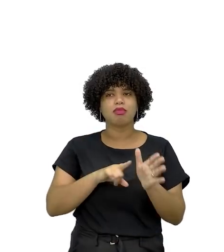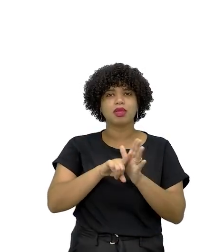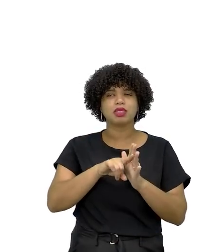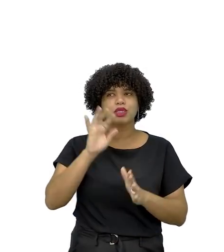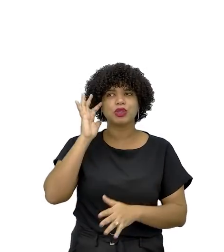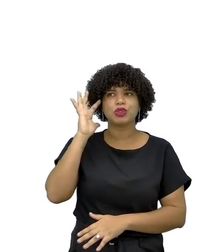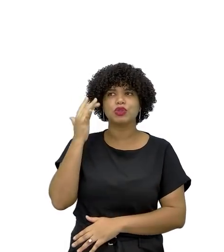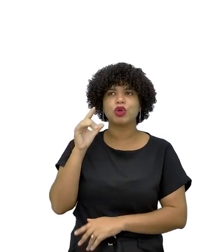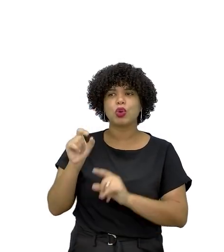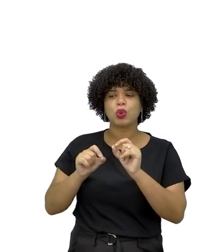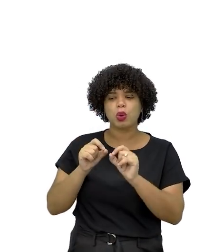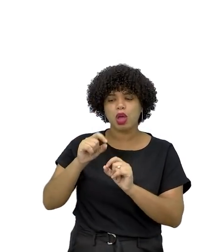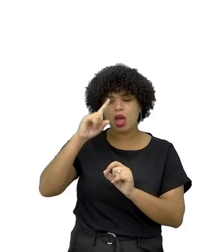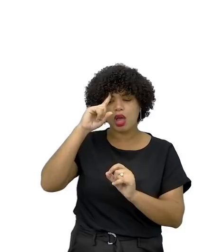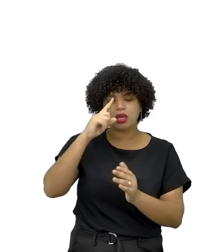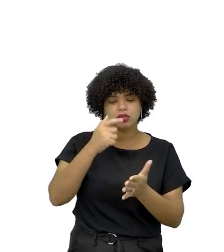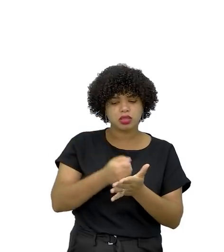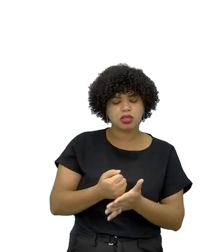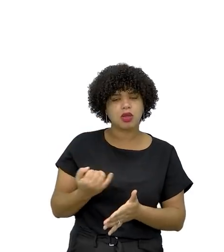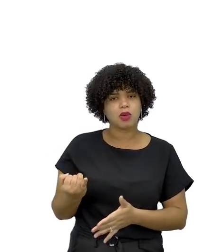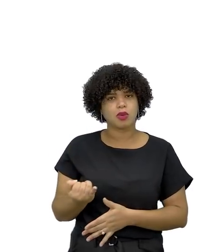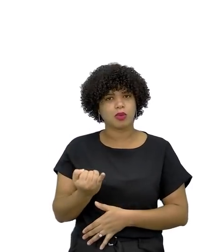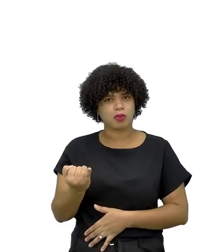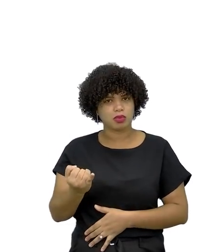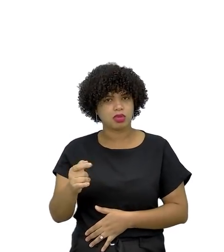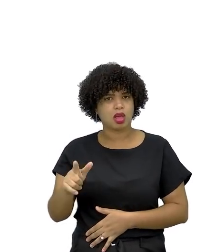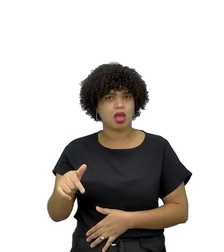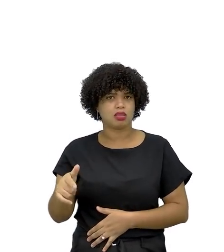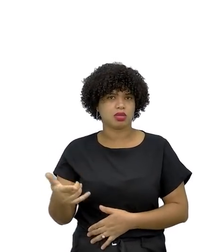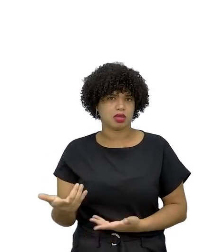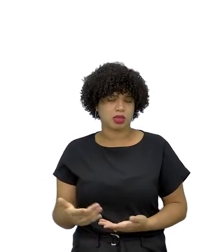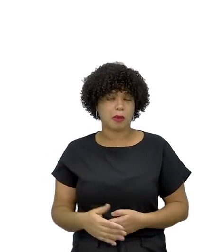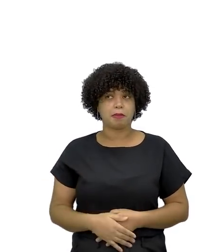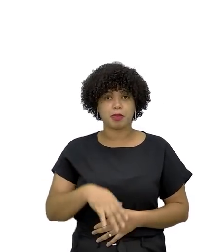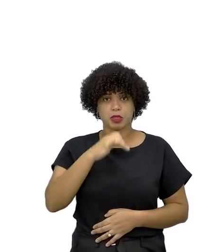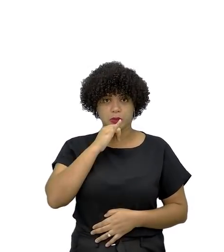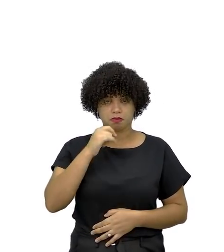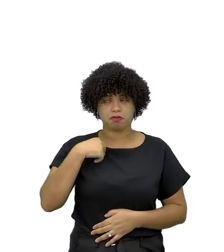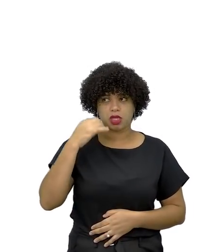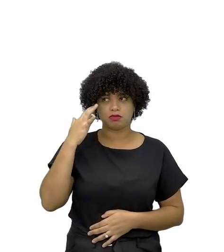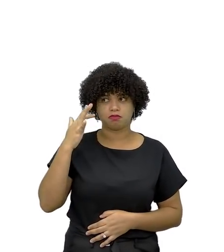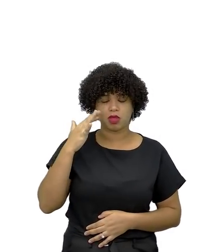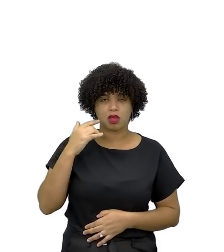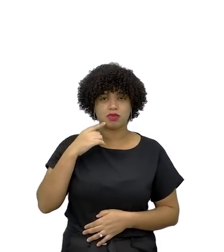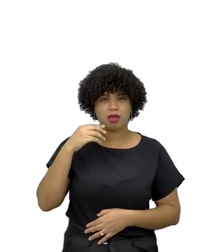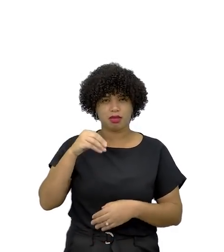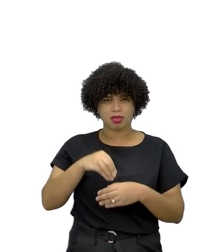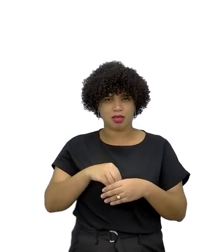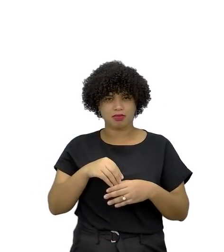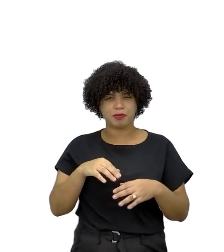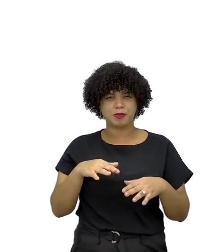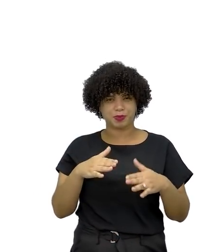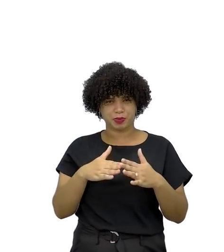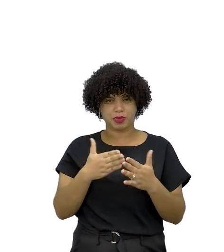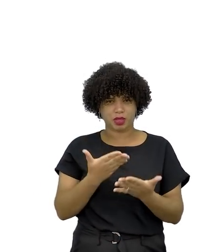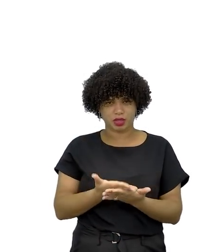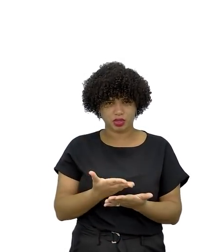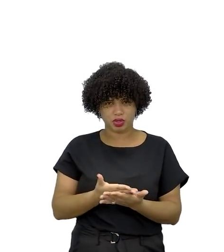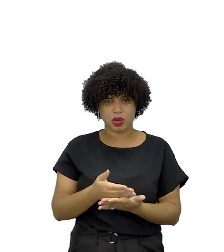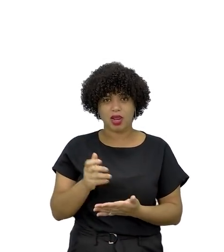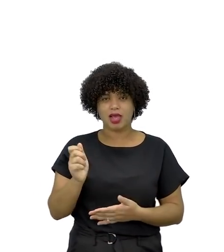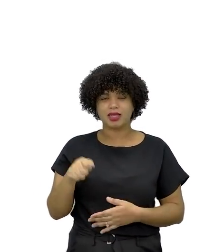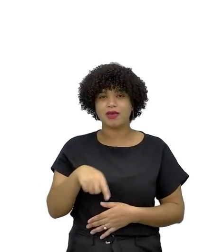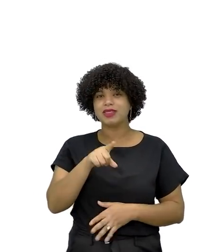né? Que eles conversem bastante sobre as pesquisas. Aqui a gente pode trabalhar até um pouquinho com a sala de aula invertida, eles podem pesquisar